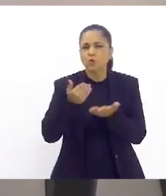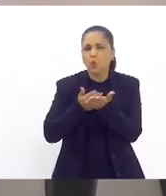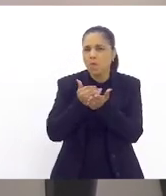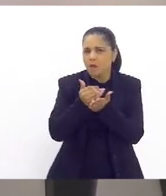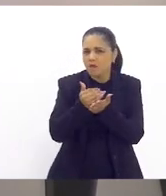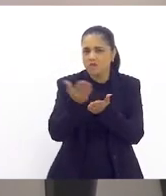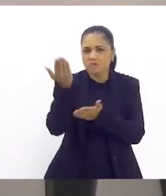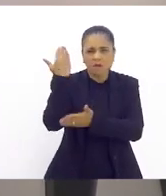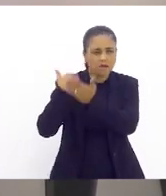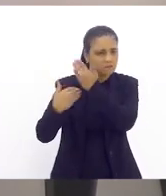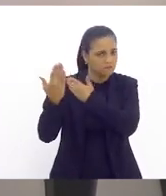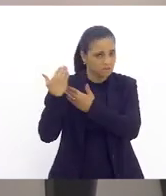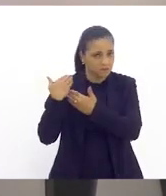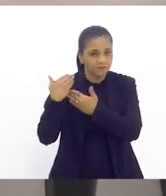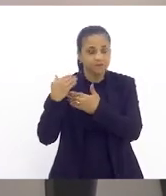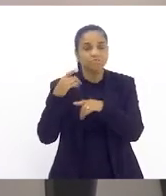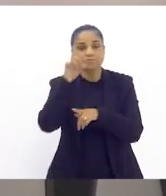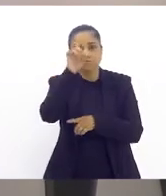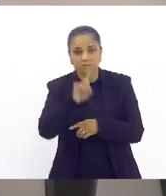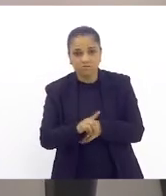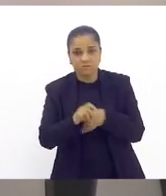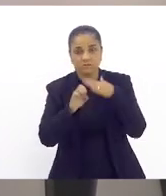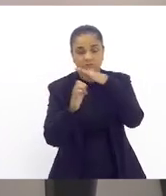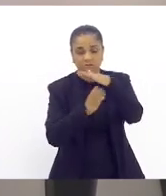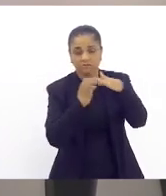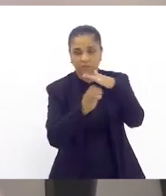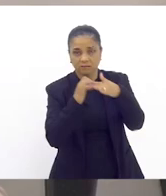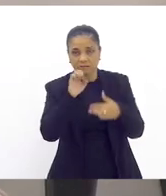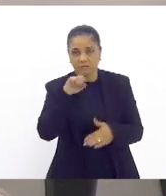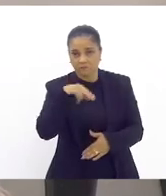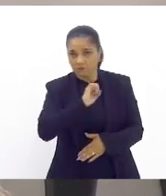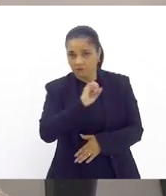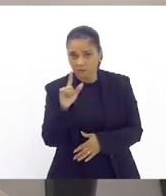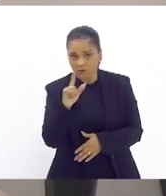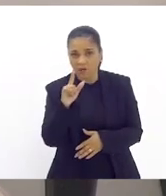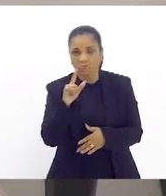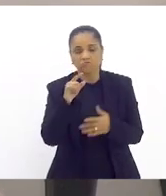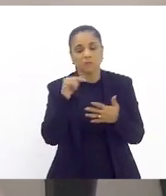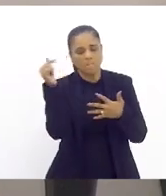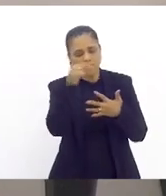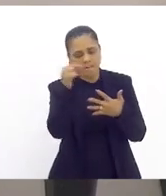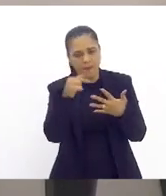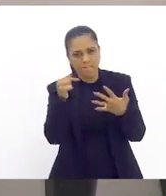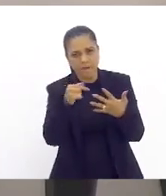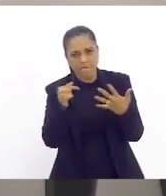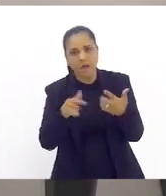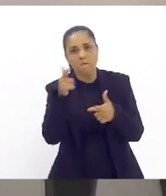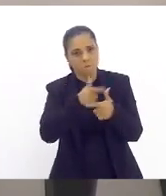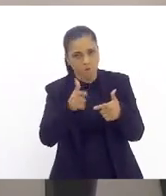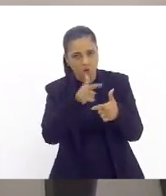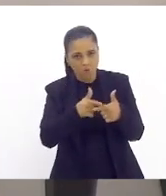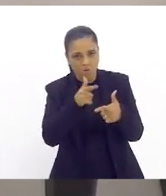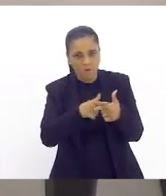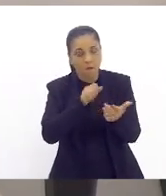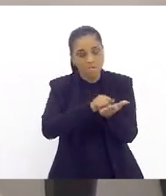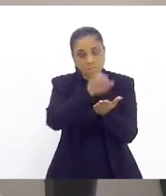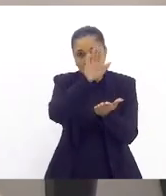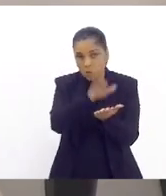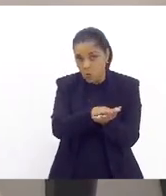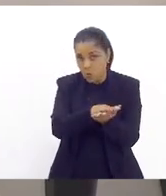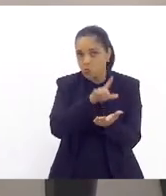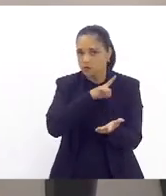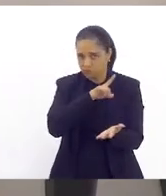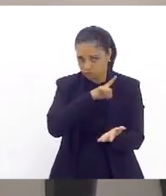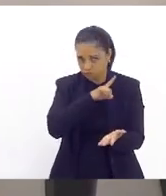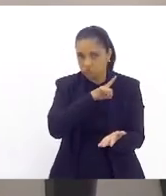lá atrás a direção Daniel tinha me sinalizado os problemas que acontecem não só com as multas que são geradas